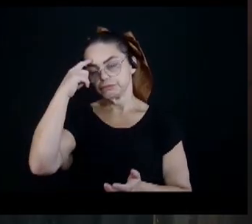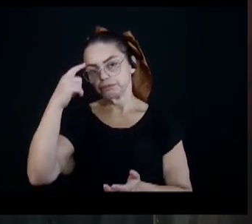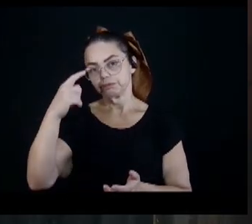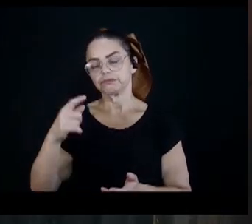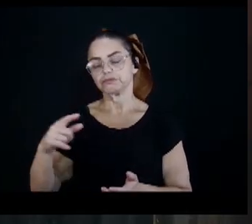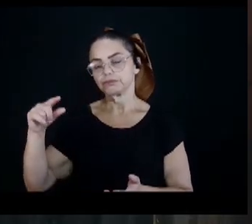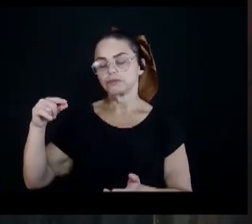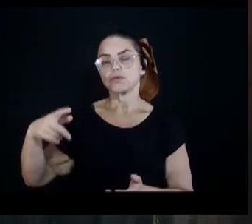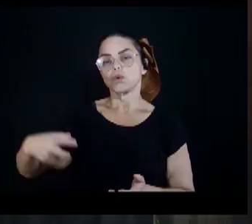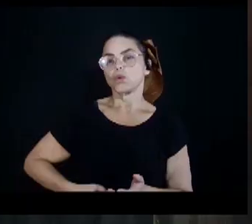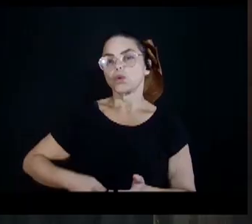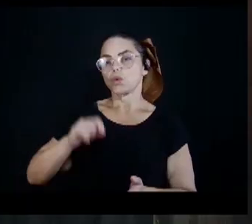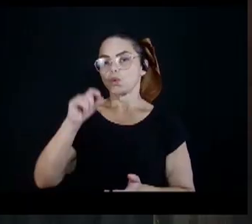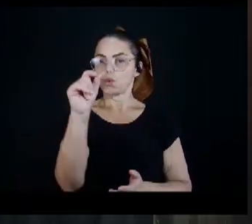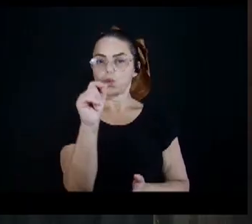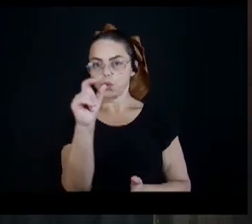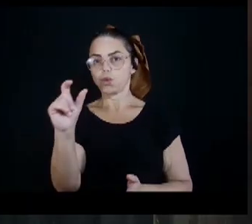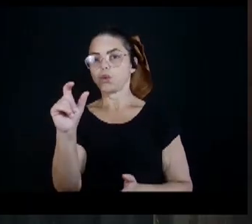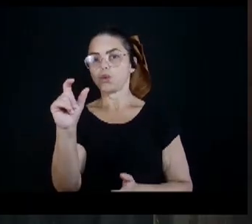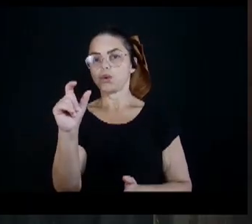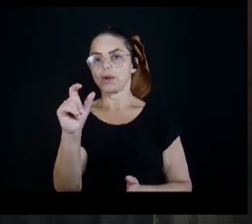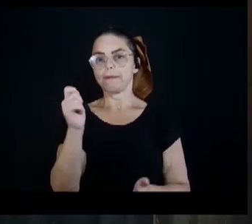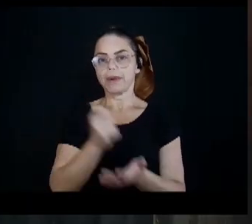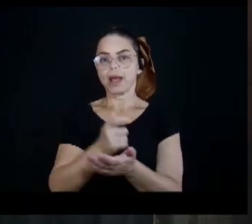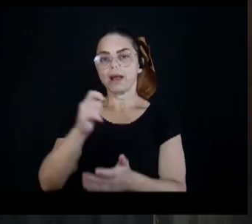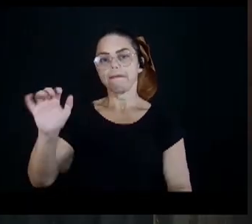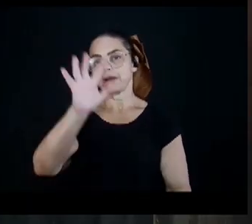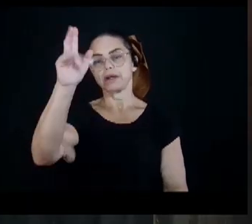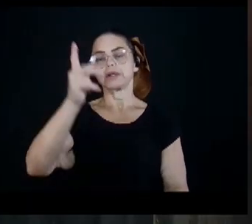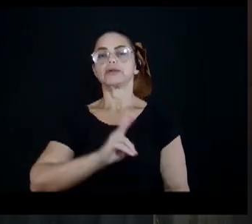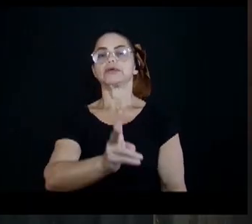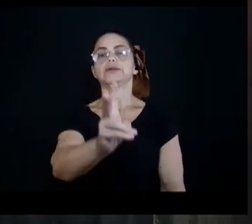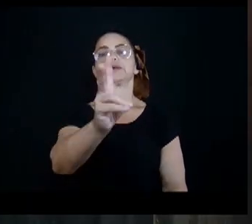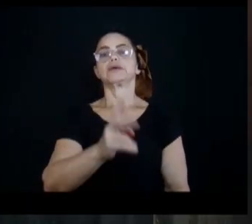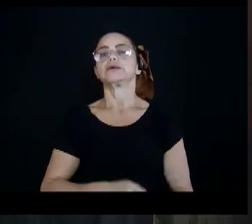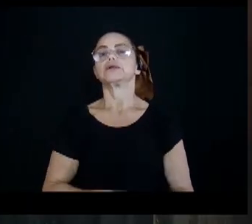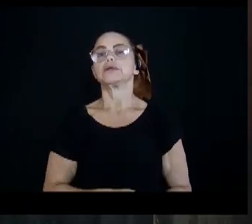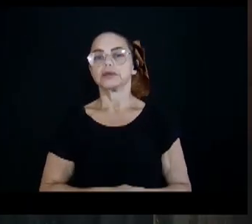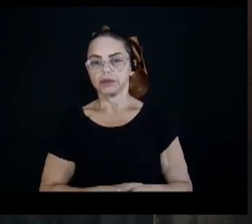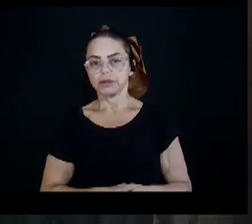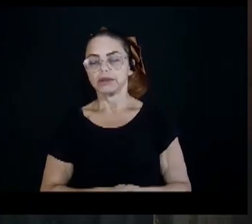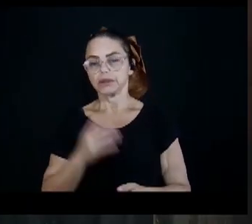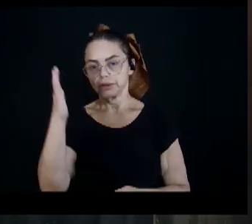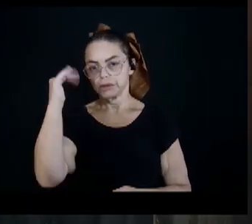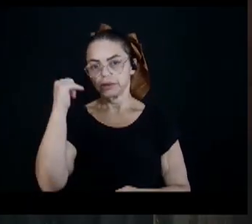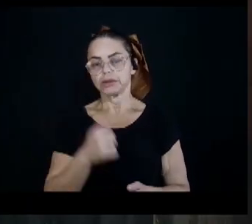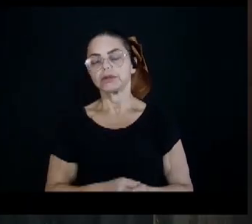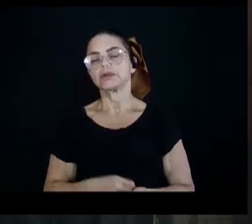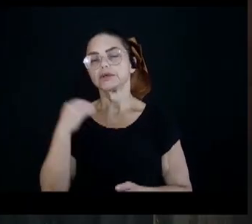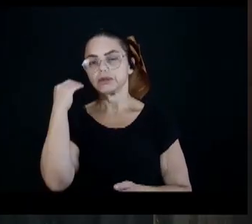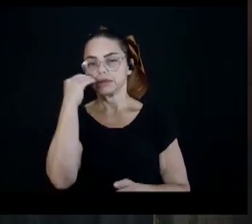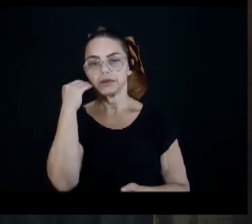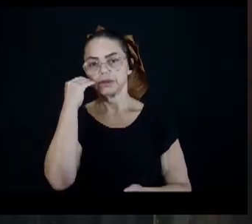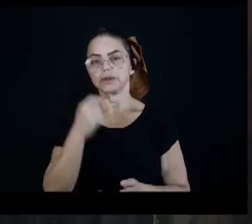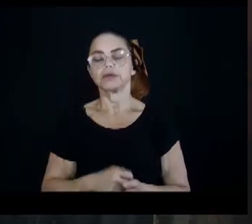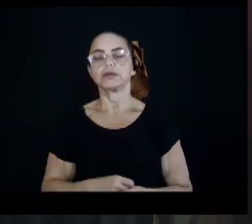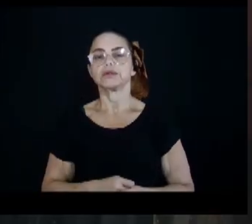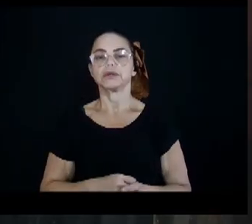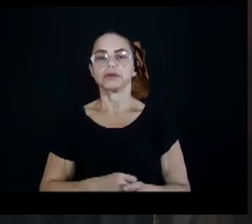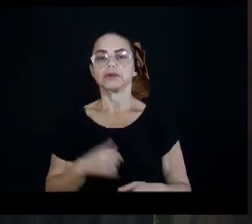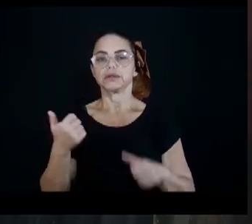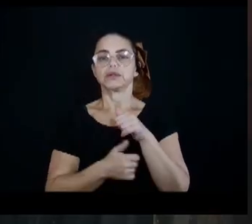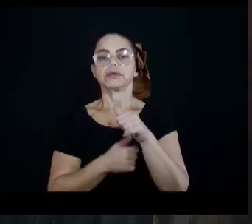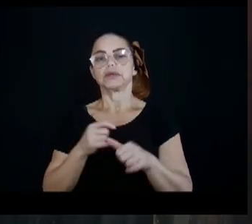dosagem, aumentou o preço, e nem sempre quem está tomando e sabe, está tendo essa experiência, nem sempre é a troca de dosagem que vai